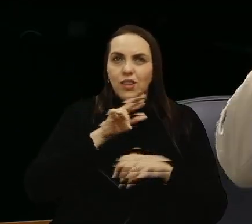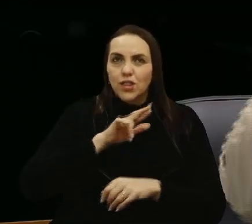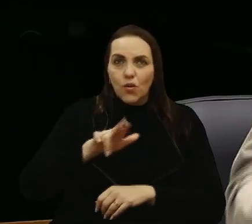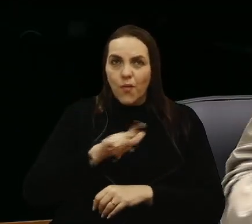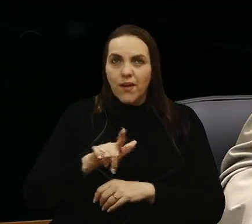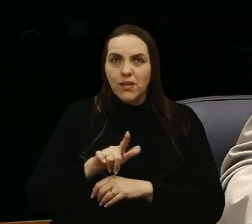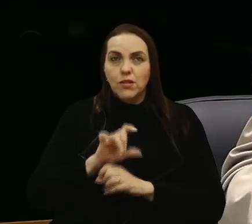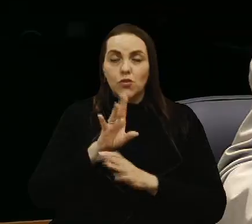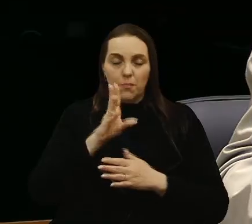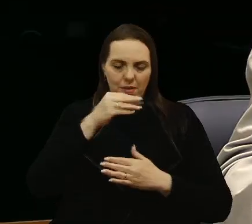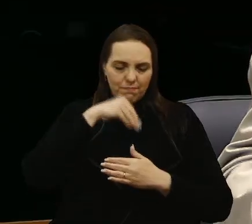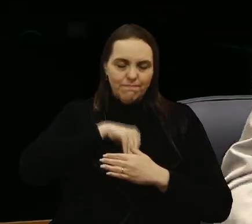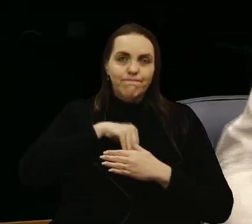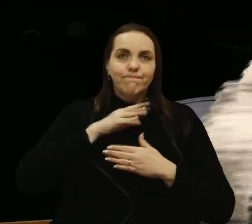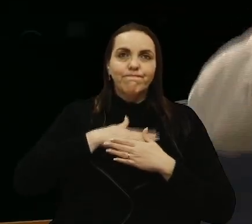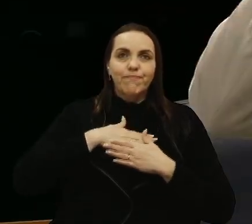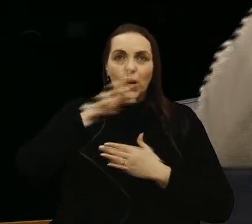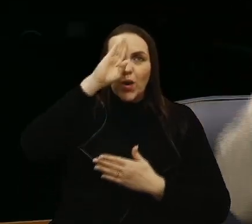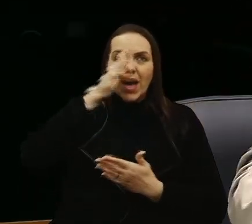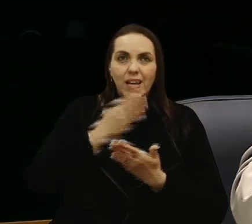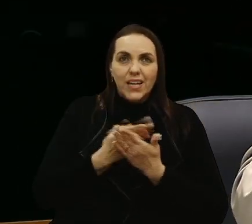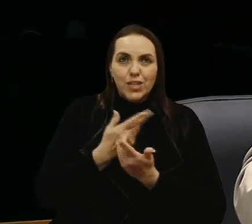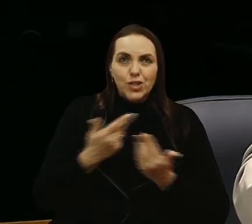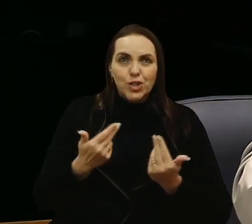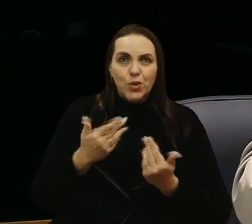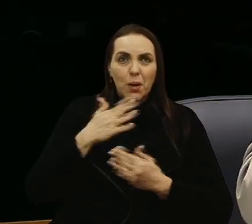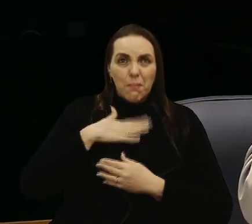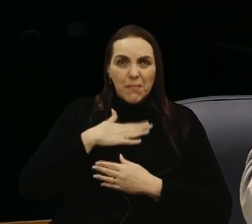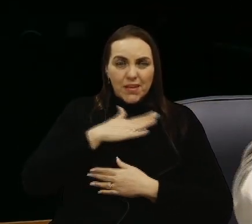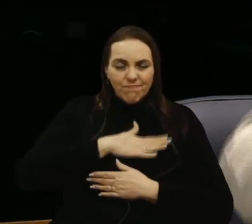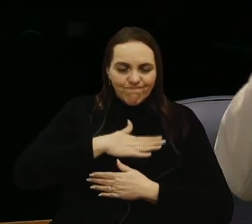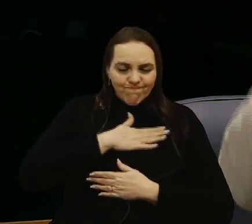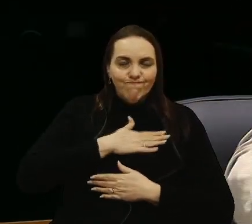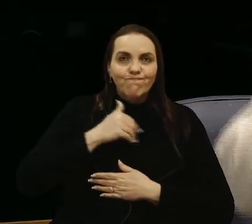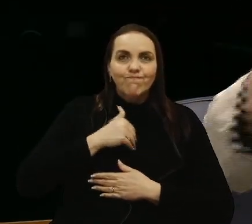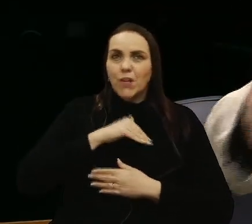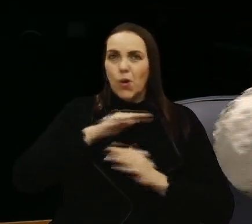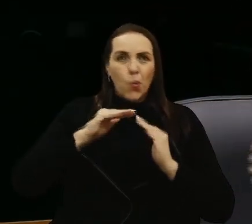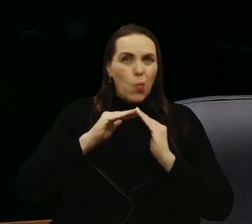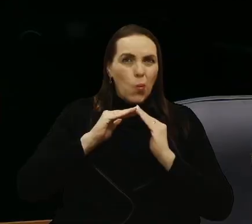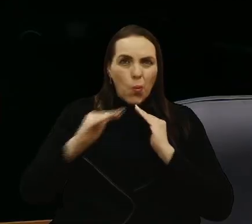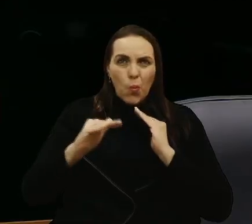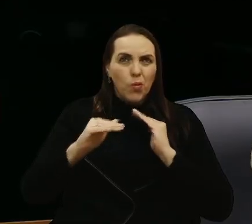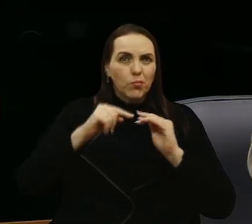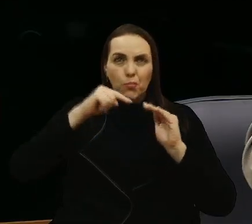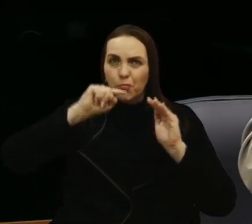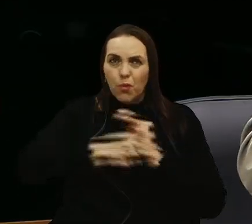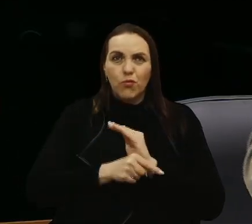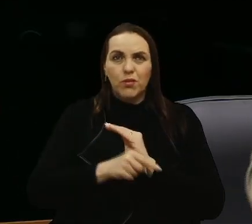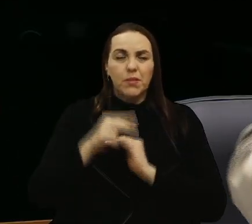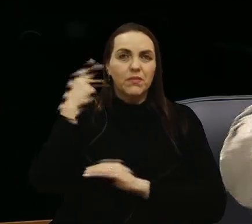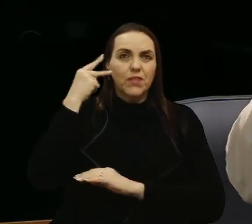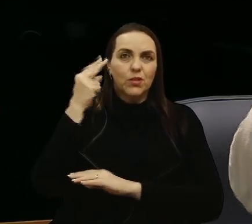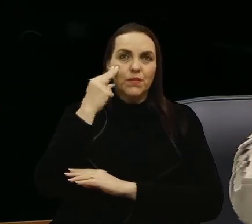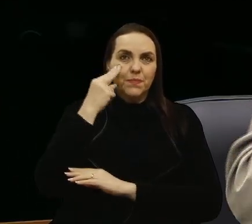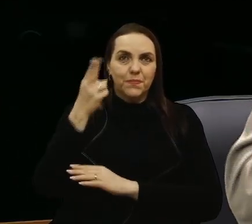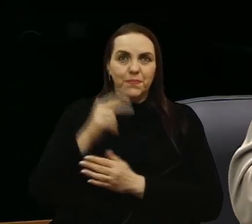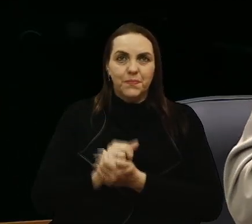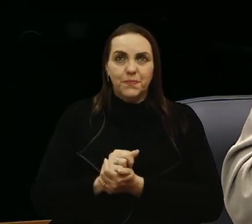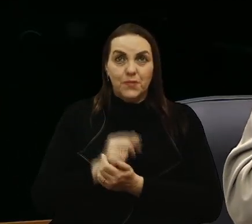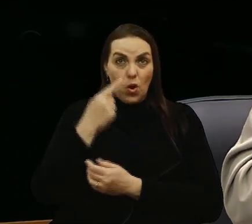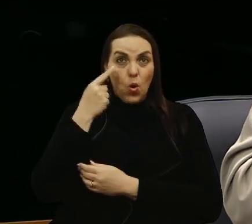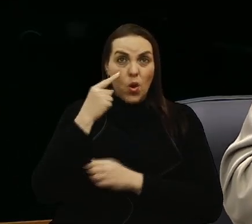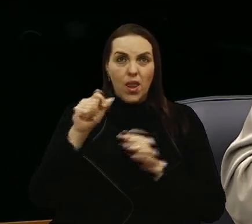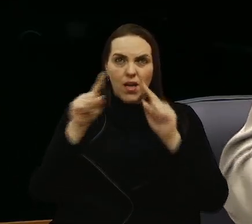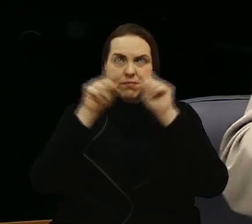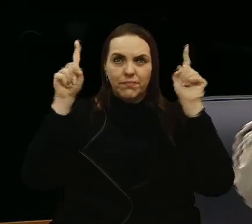por essência. Porque na minha essência eu discordo profundamente do vereador Santo Fantinel. E quem olhar o painel dessa